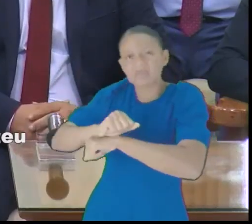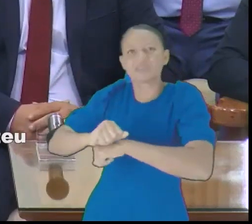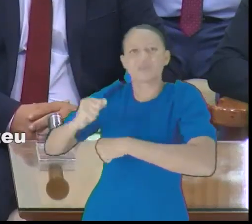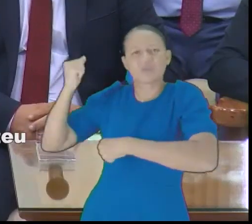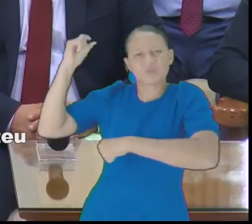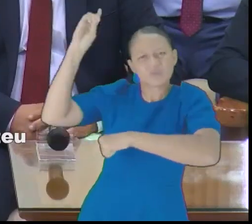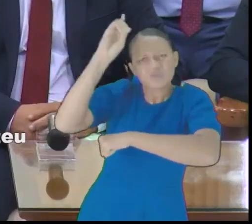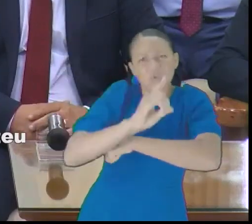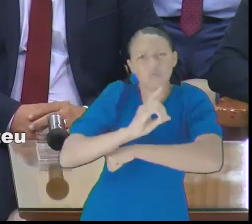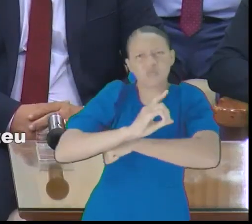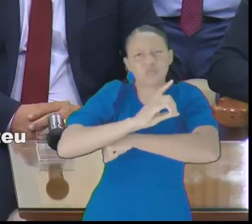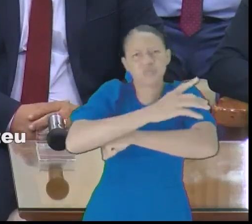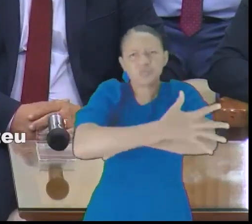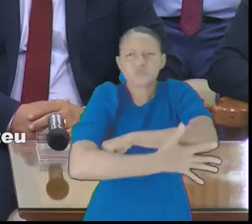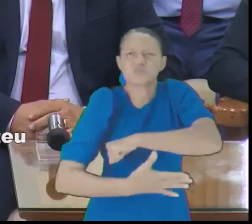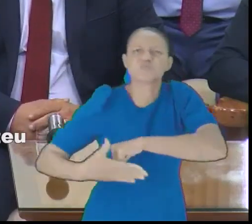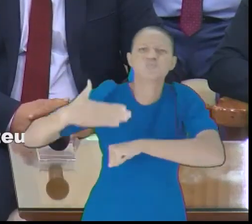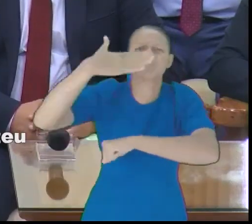seu escudo.